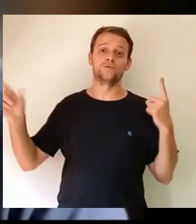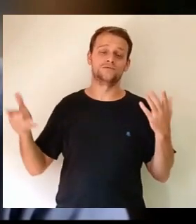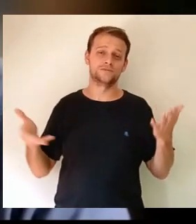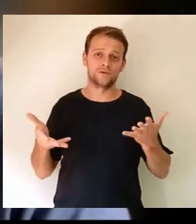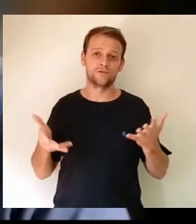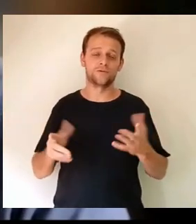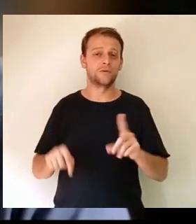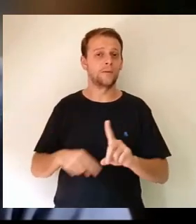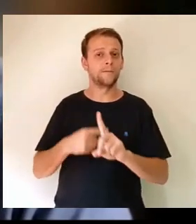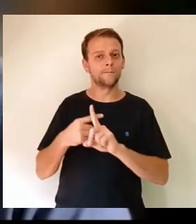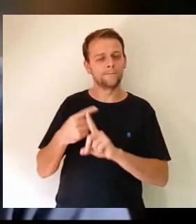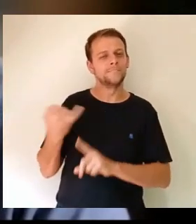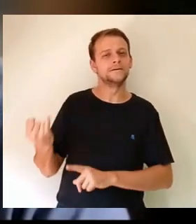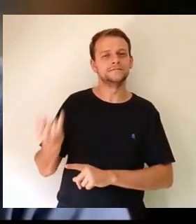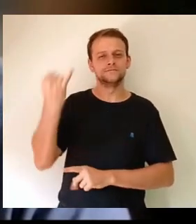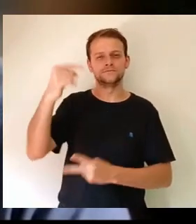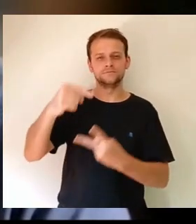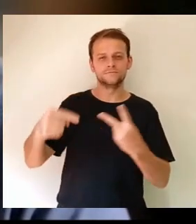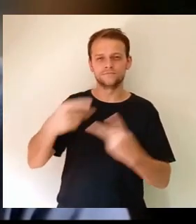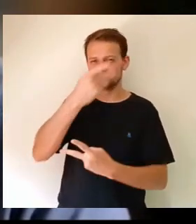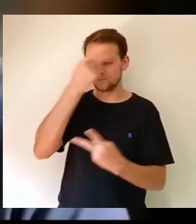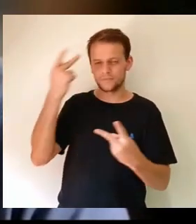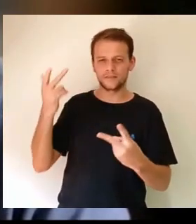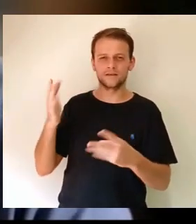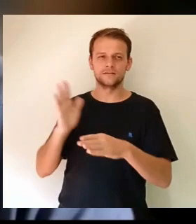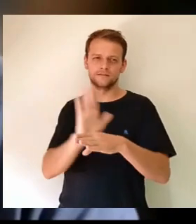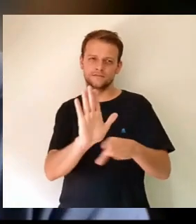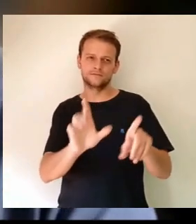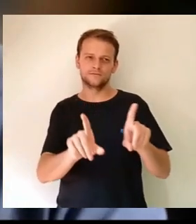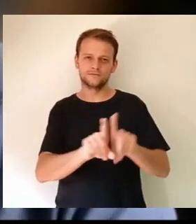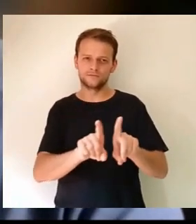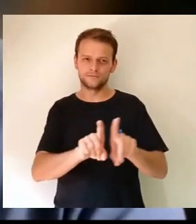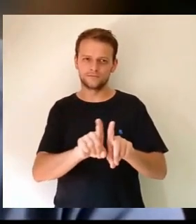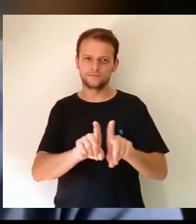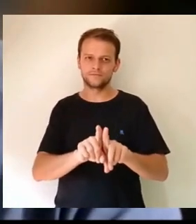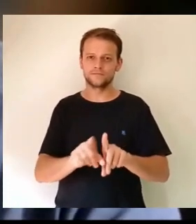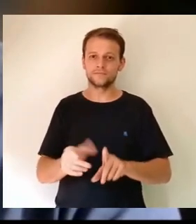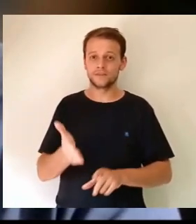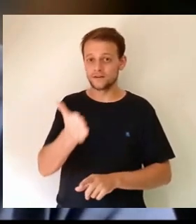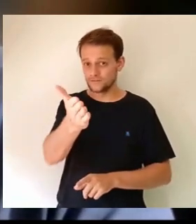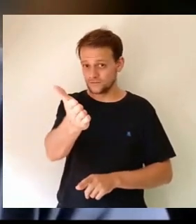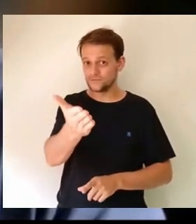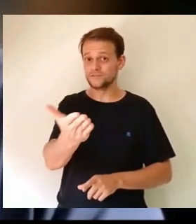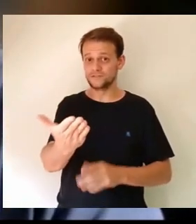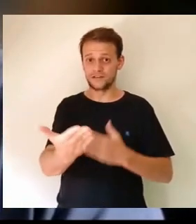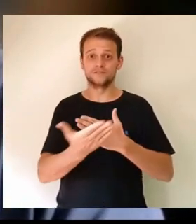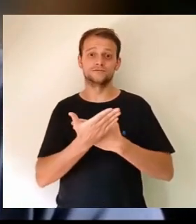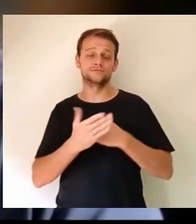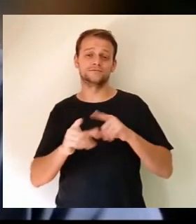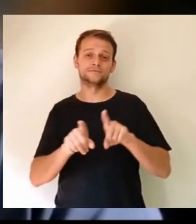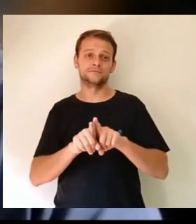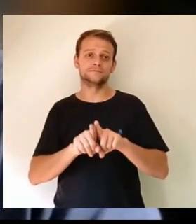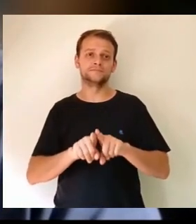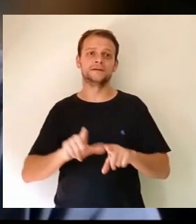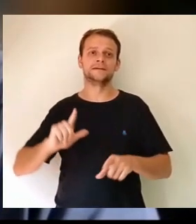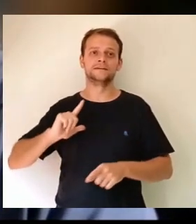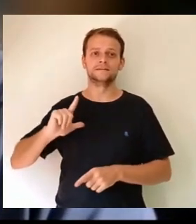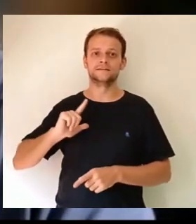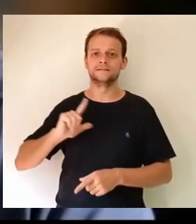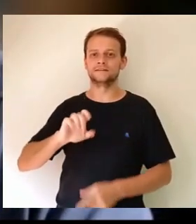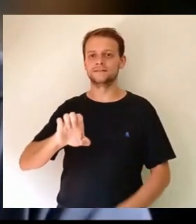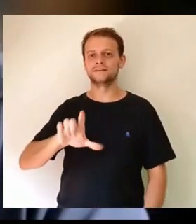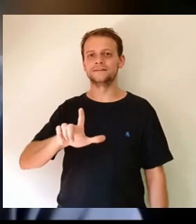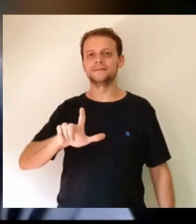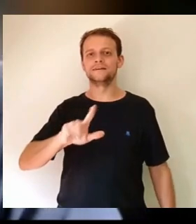mais à distância agora, mas também é importante. Quem duas pessoas que também têm ajudado bastante, fora você que também tem